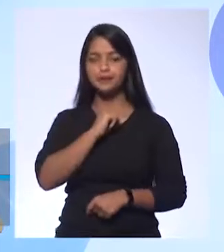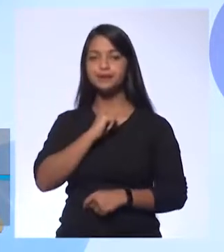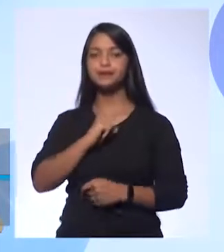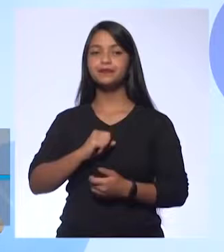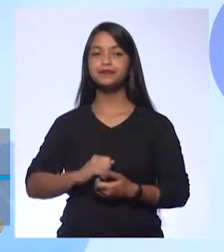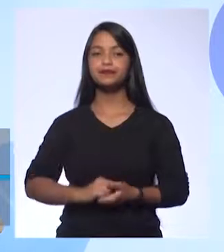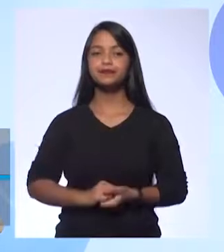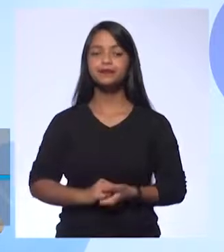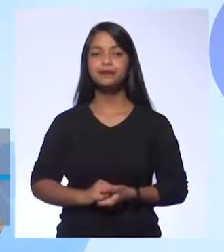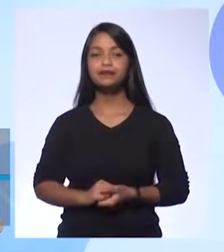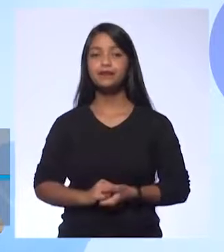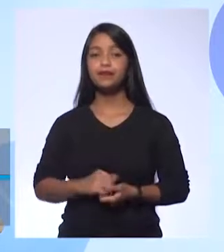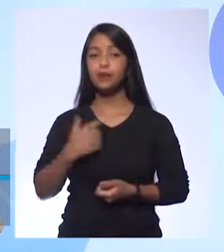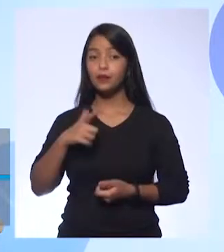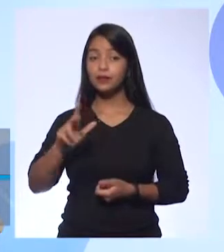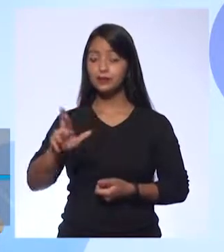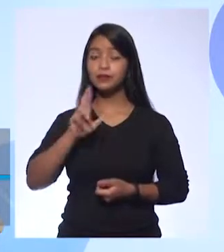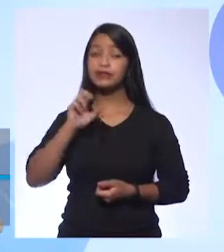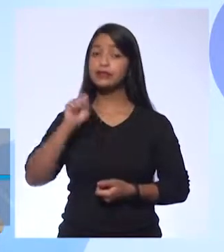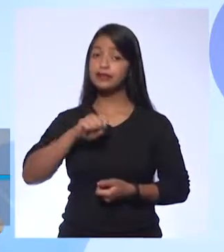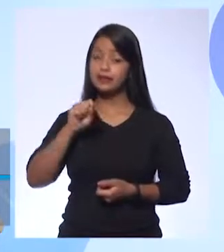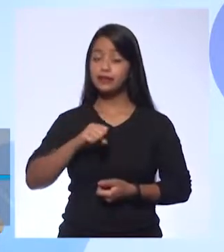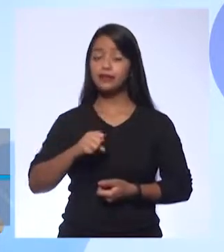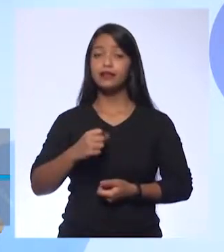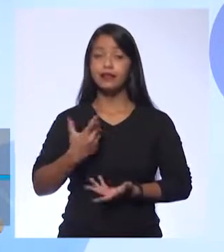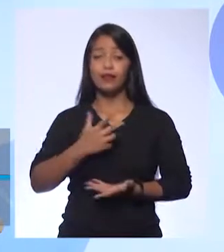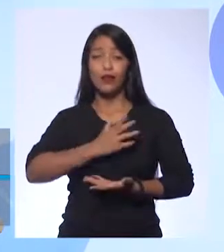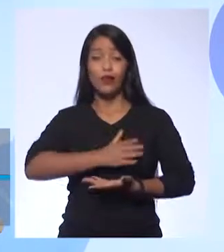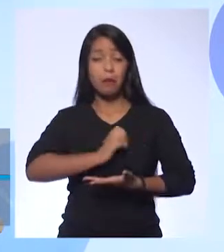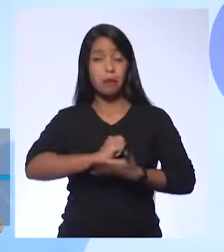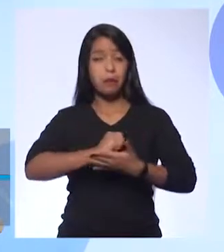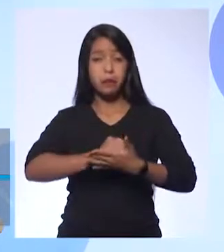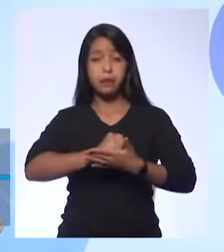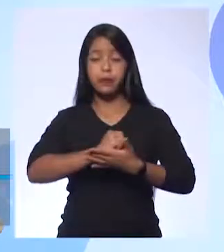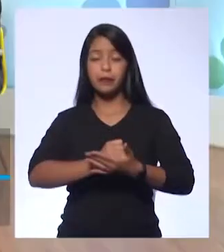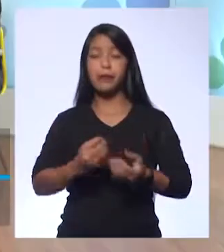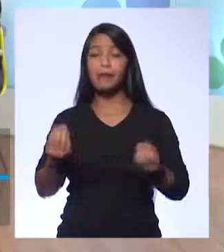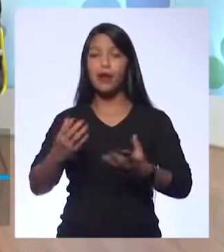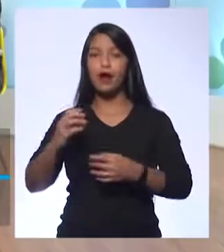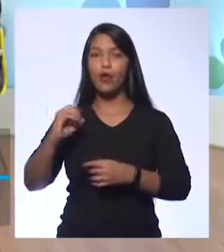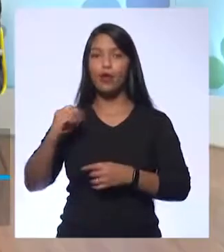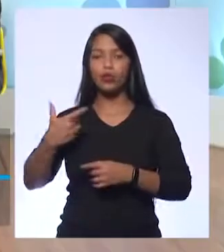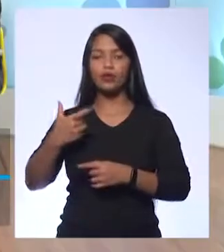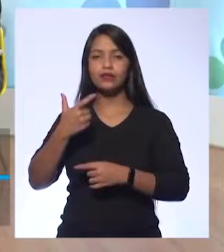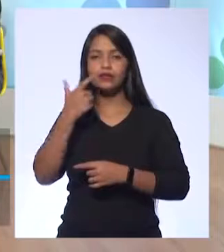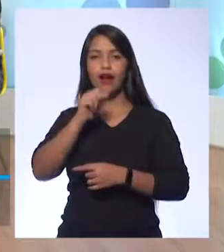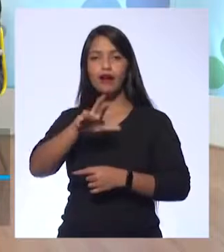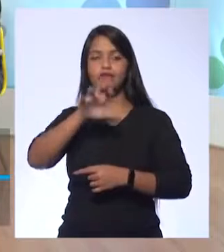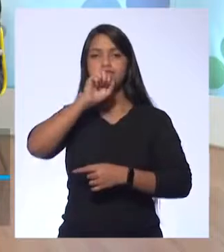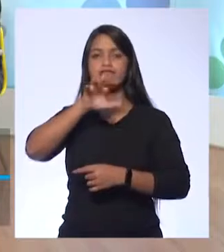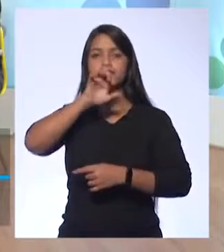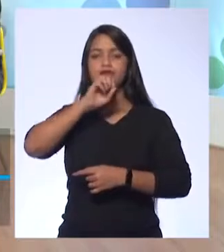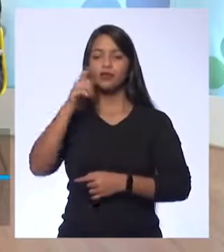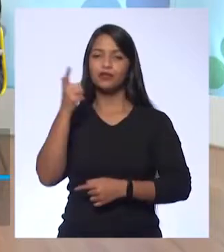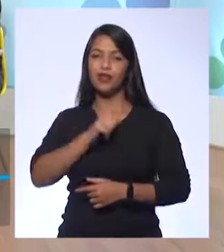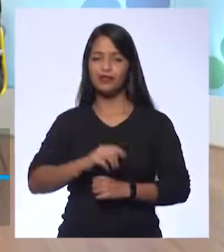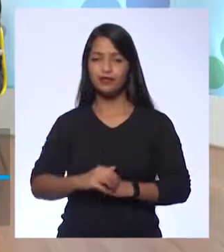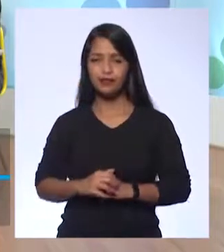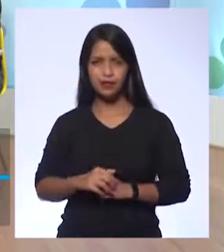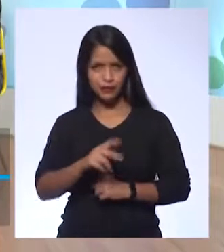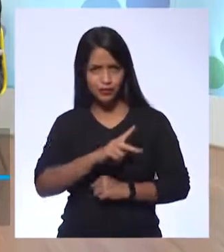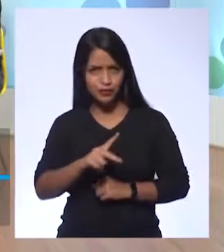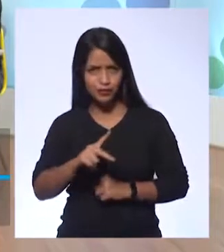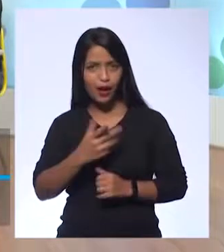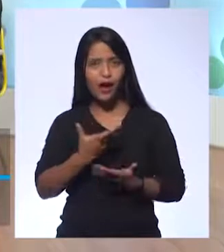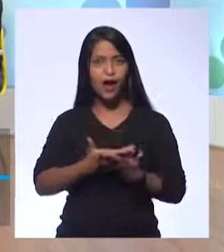Sim, para suprir o oxigênio, o coração acelera, respondeu a professora Idalete. Foi professora, né, ou foi aluna?